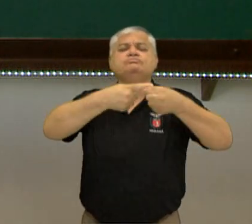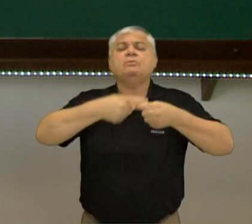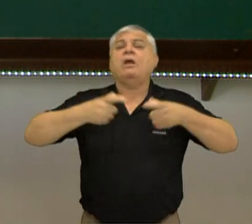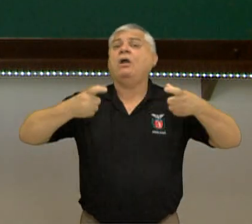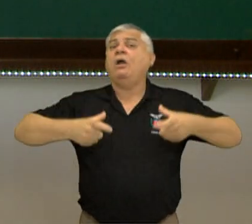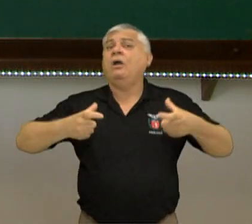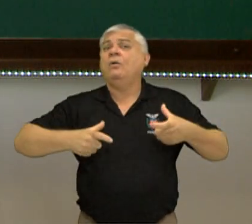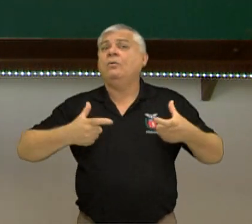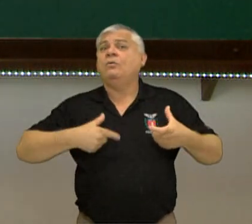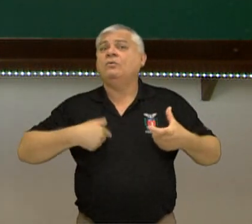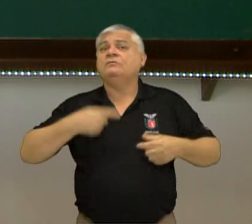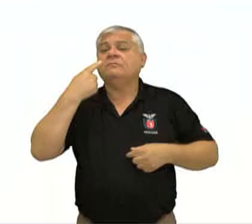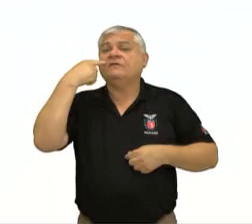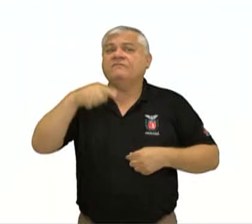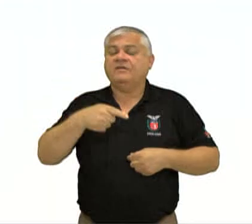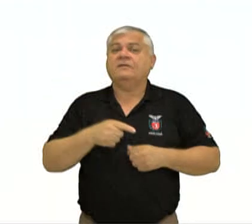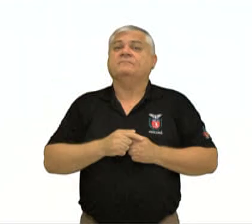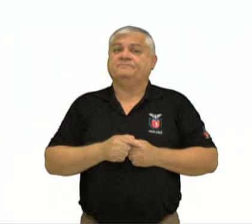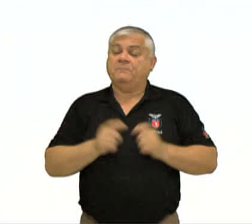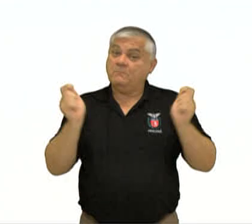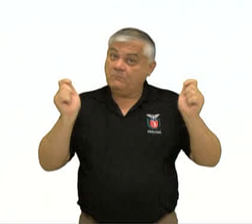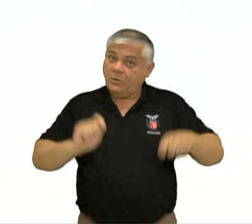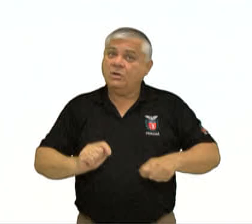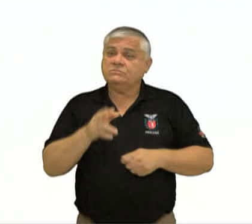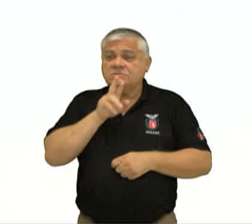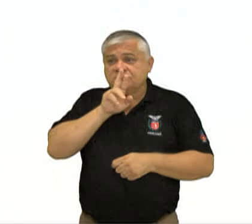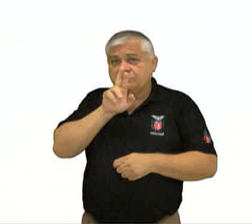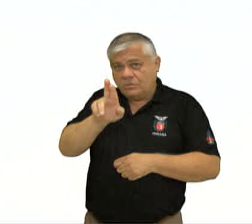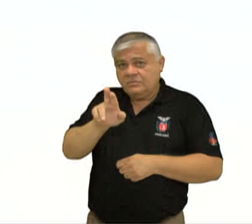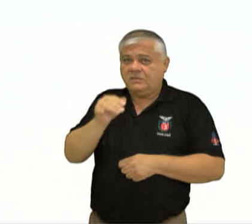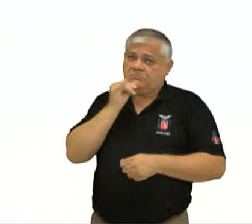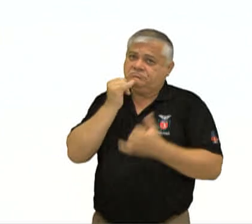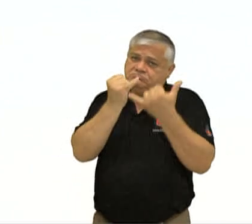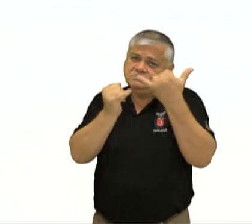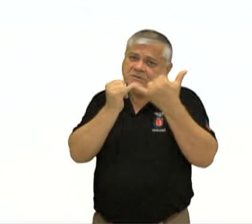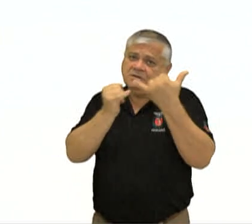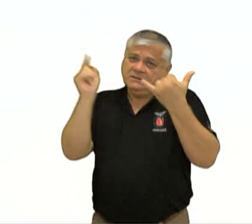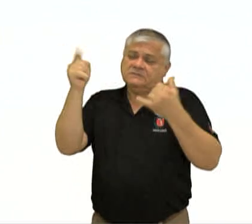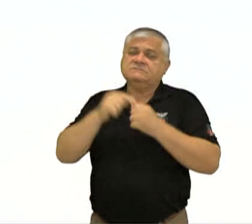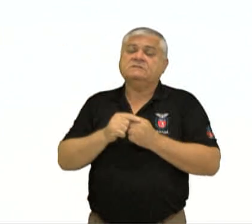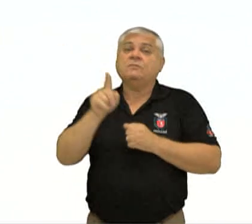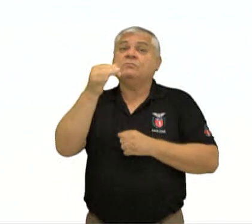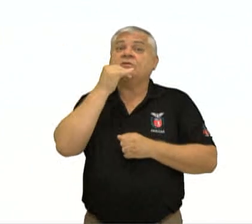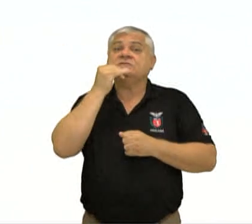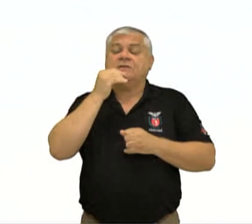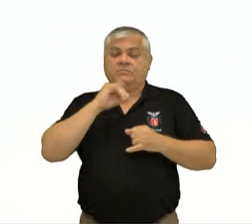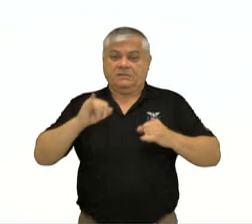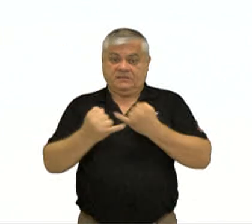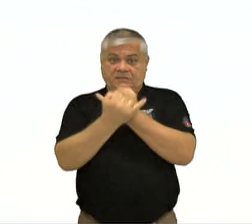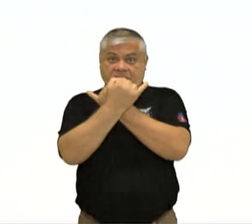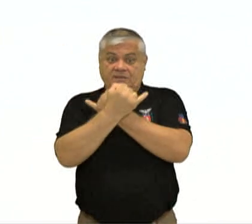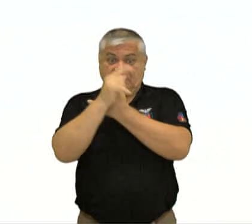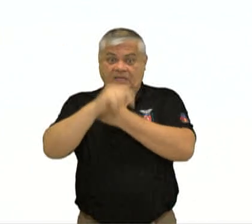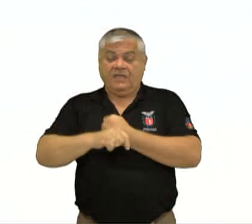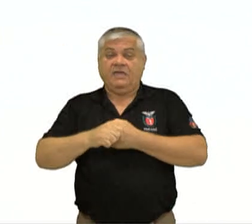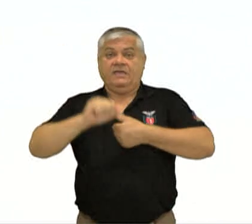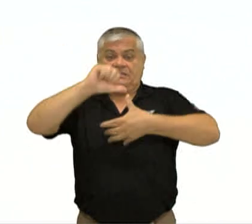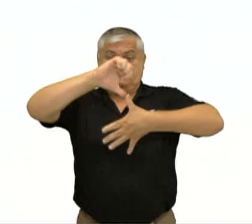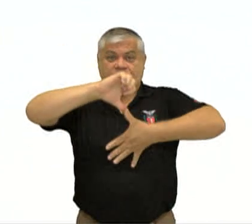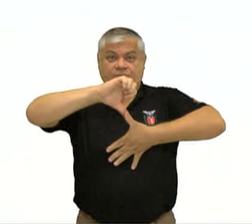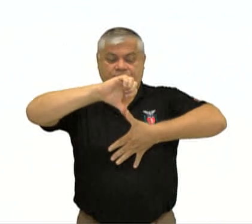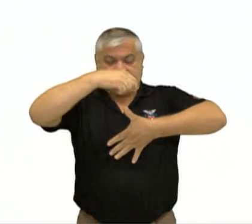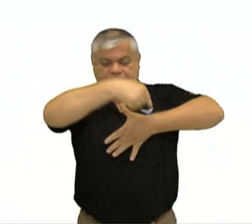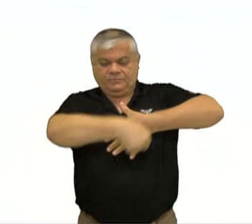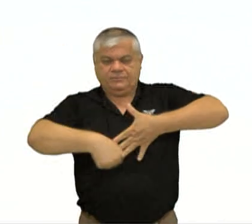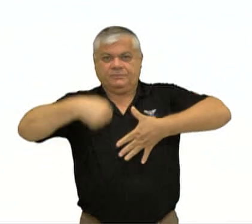você poder destacar. Uma possibilidade de resposta aqui, né? O Império Inca habitava a região da América do Sul, né?